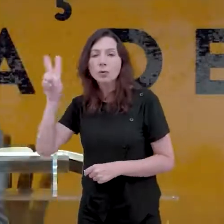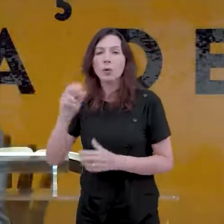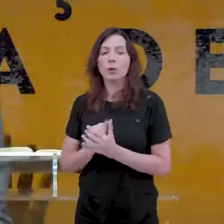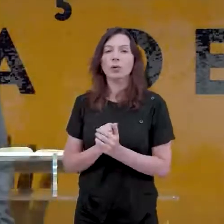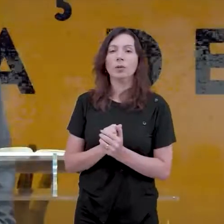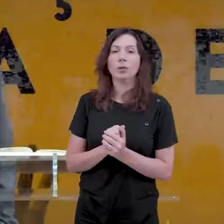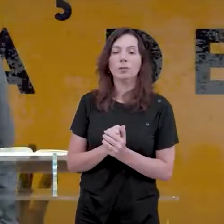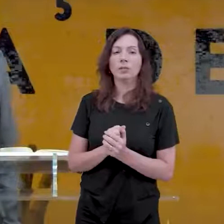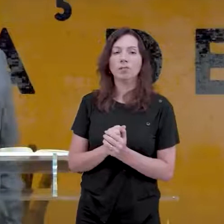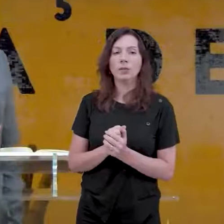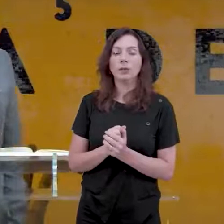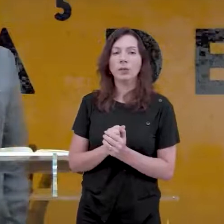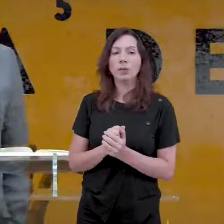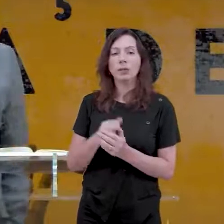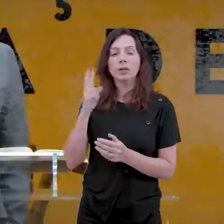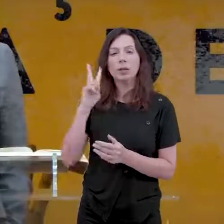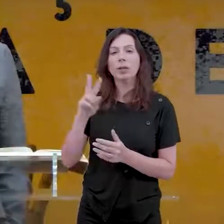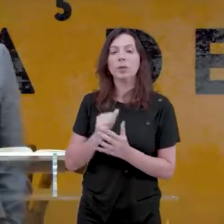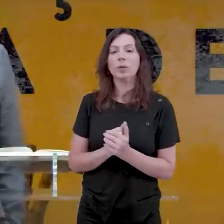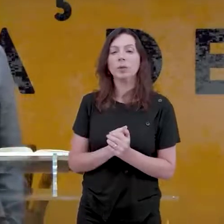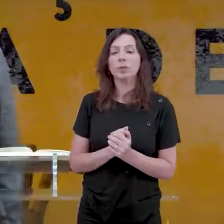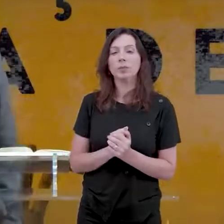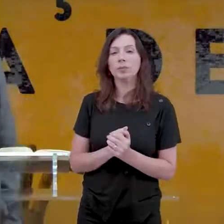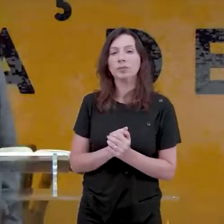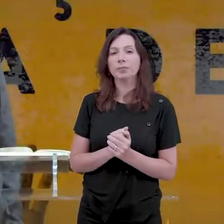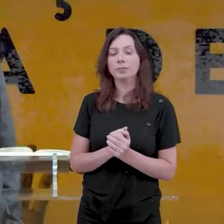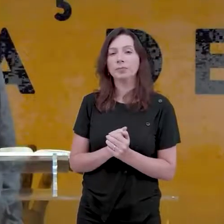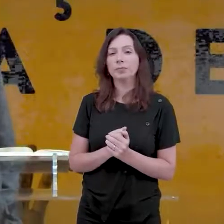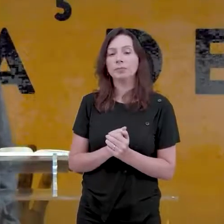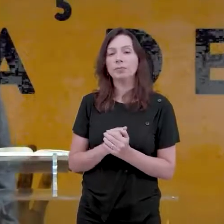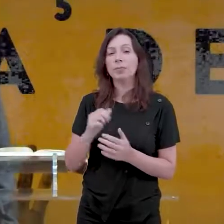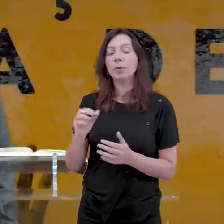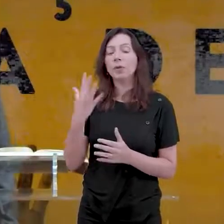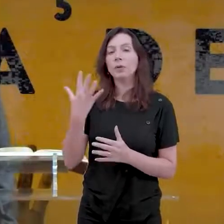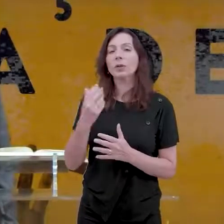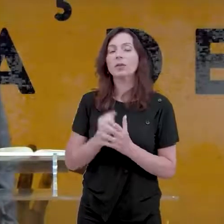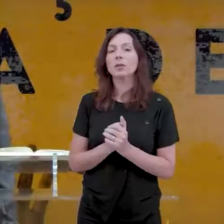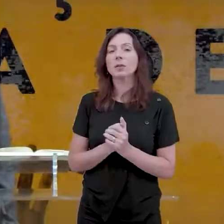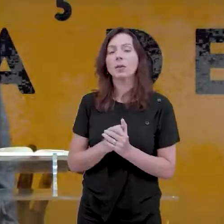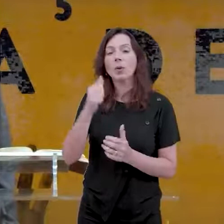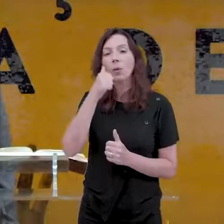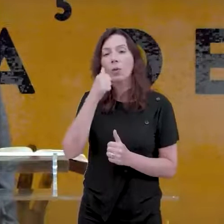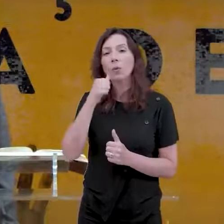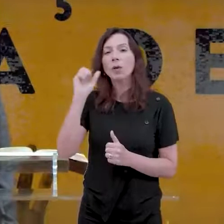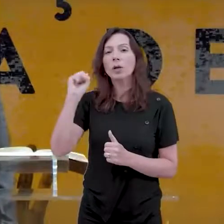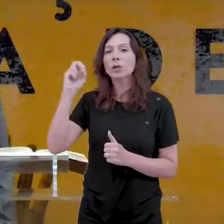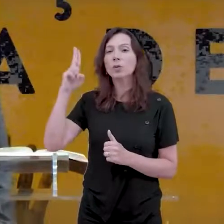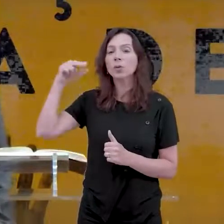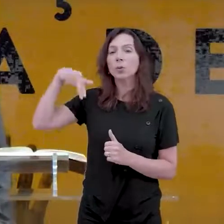e vendo, por exemplo, o que aconteceu com aquela mulher sunamita,